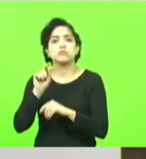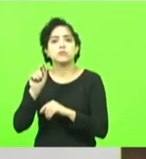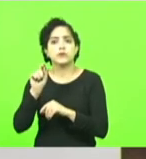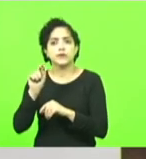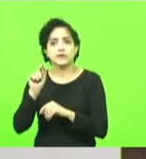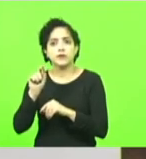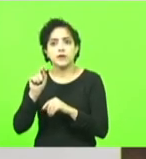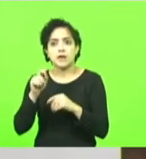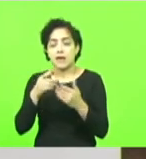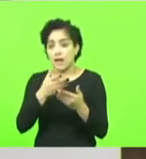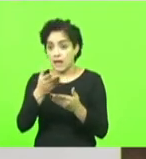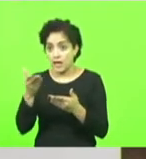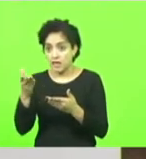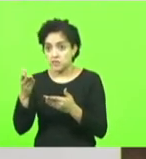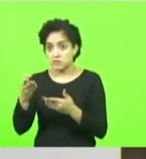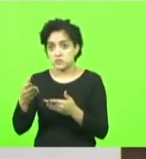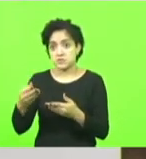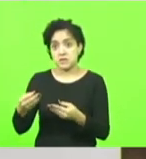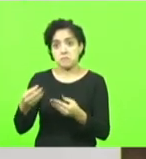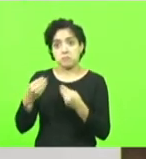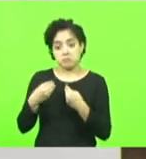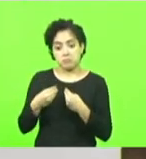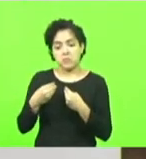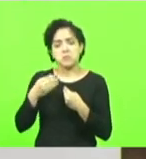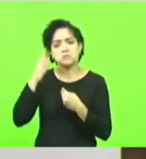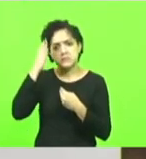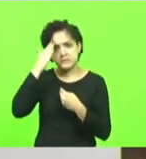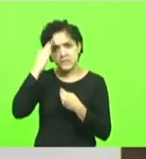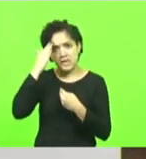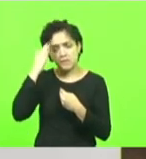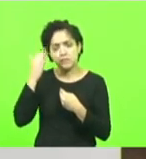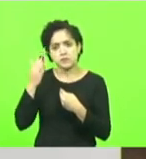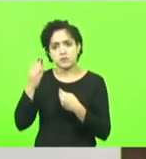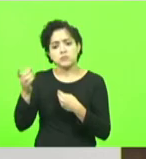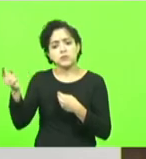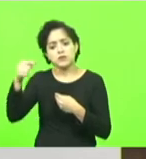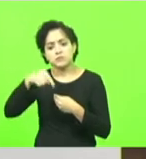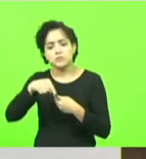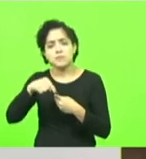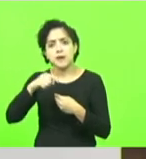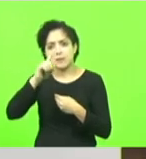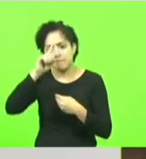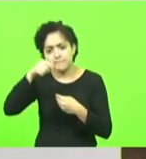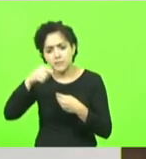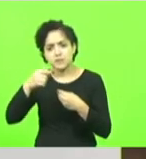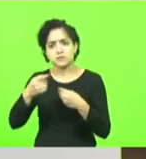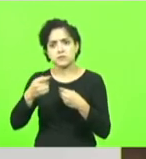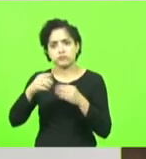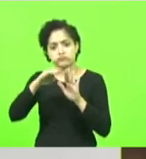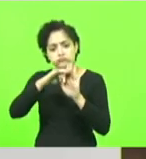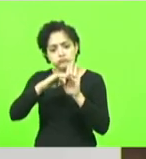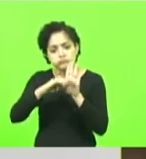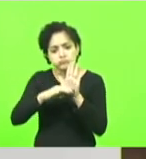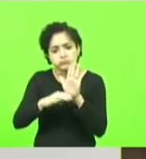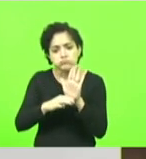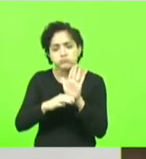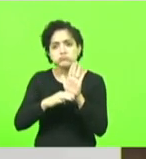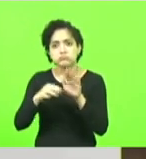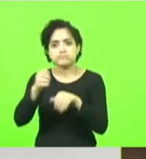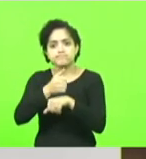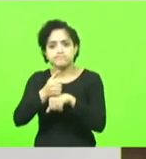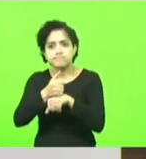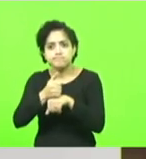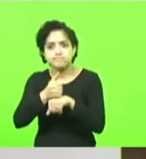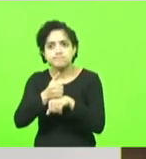tudo isso que você mandou aqui a gente sabe. E por que que não manda para cá? Um plano de carreira para os praças que não precisem passar por